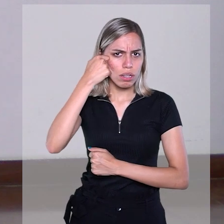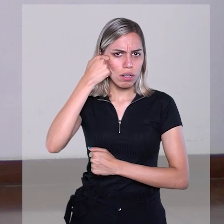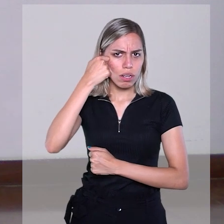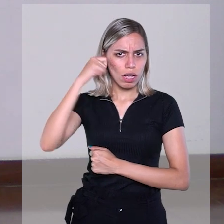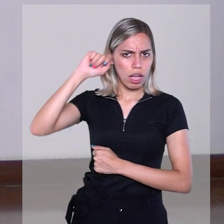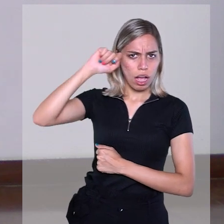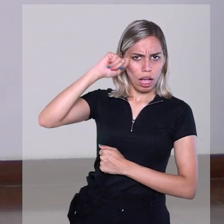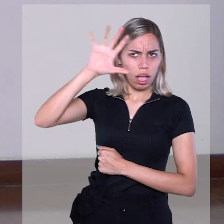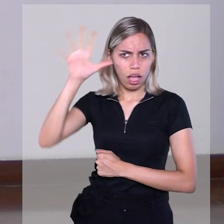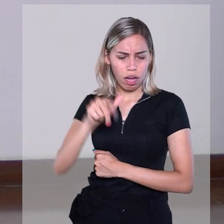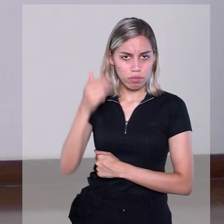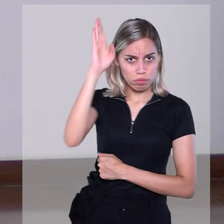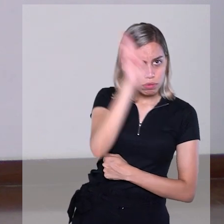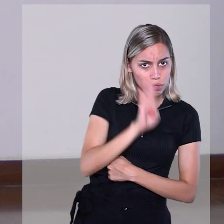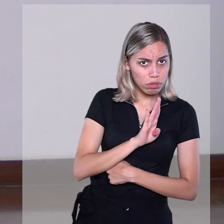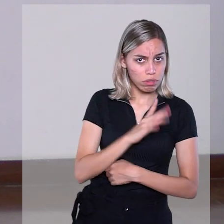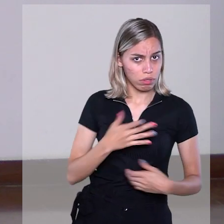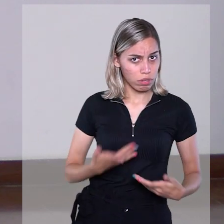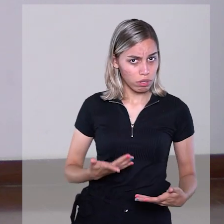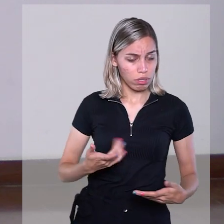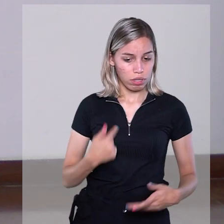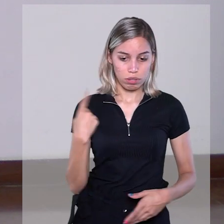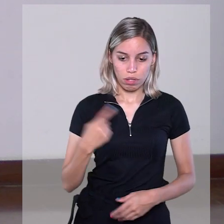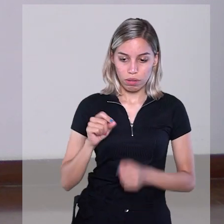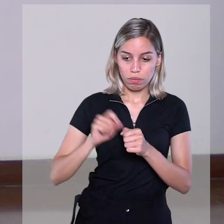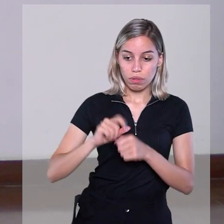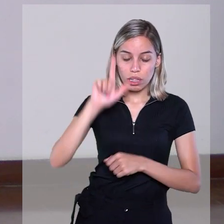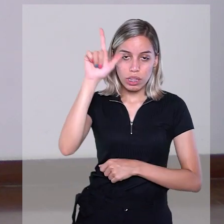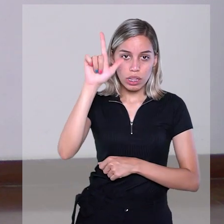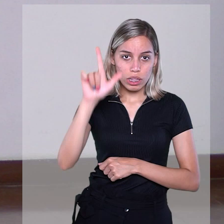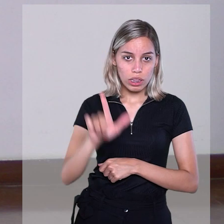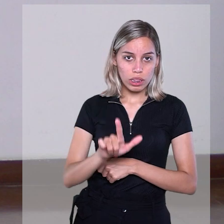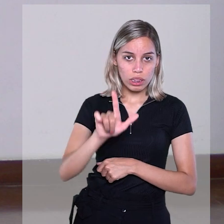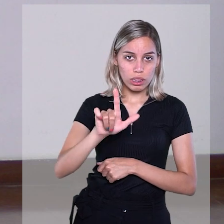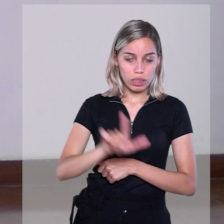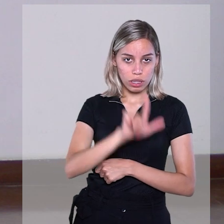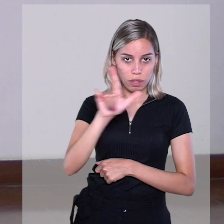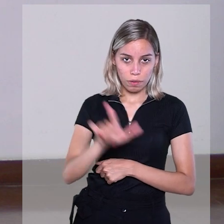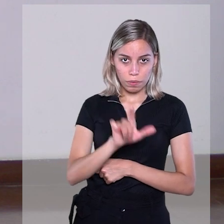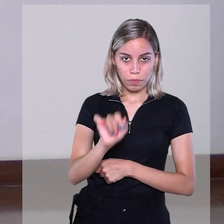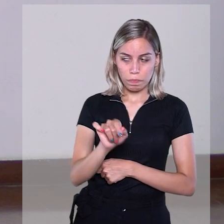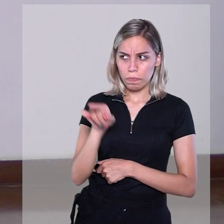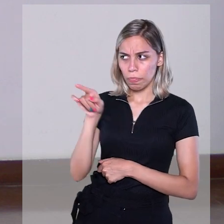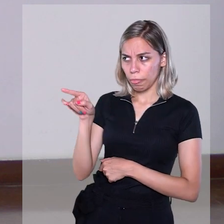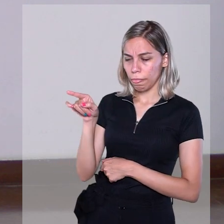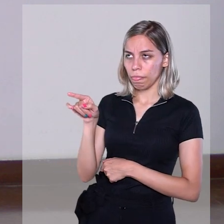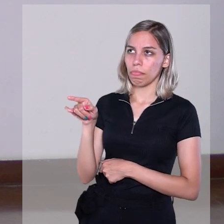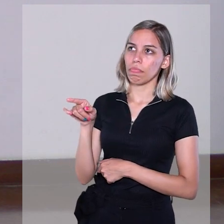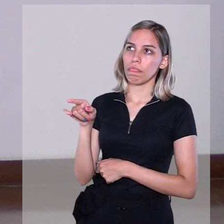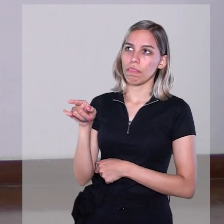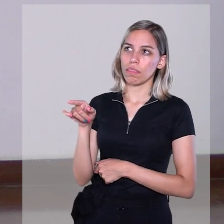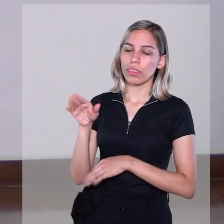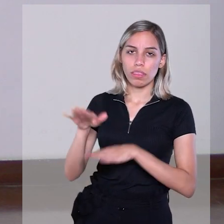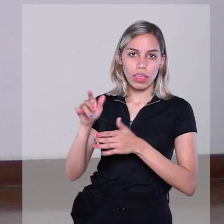literatura que você deve ter lido, a Ilustríssima de ontem. De cabo a rabo, a presença